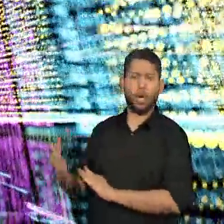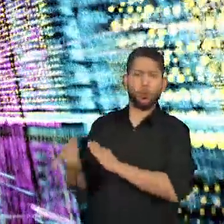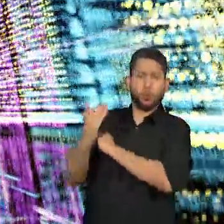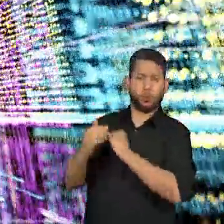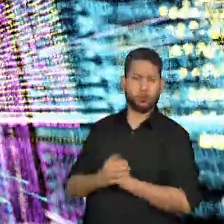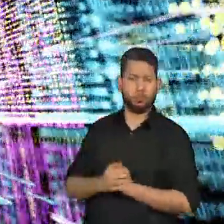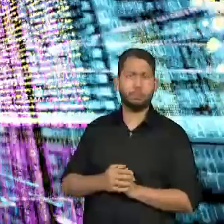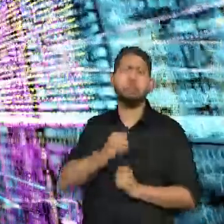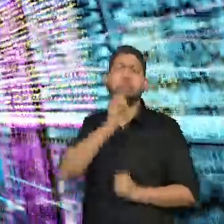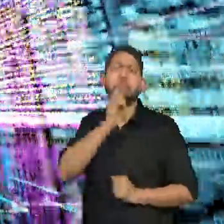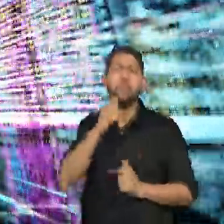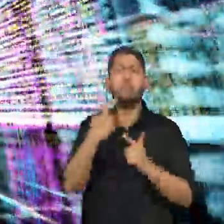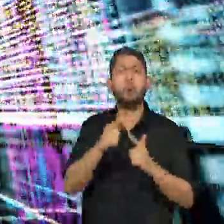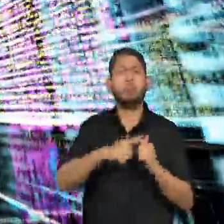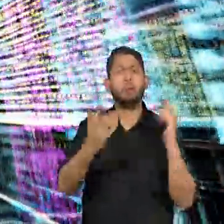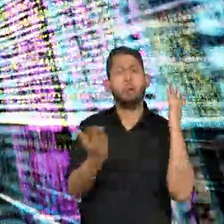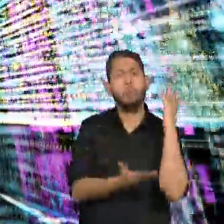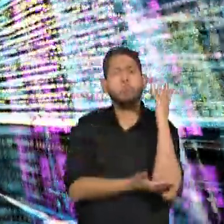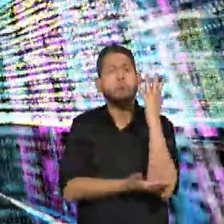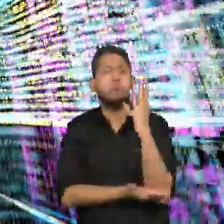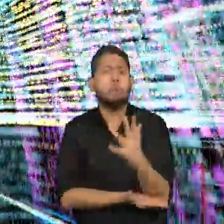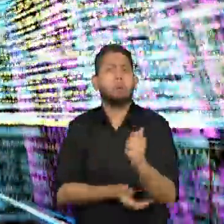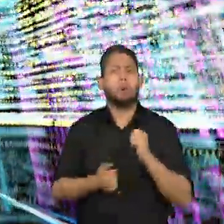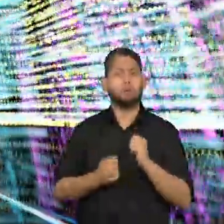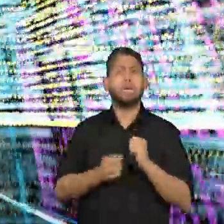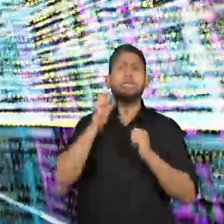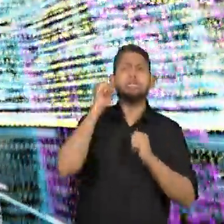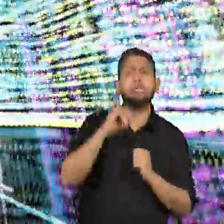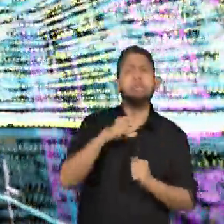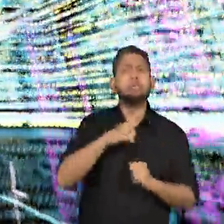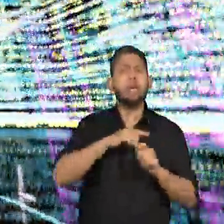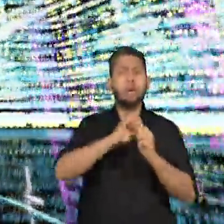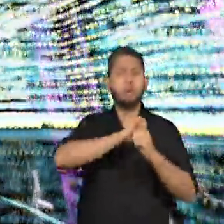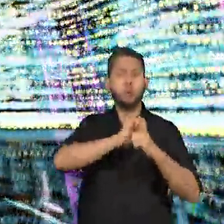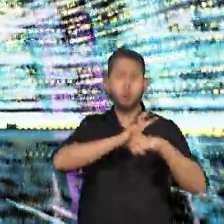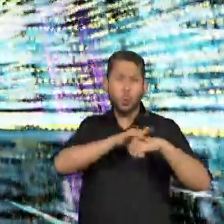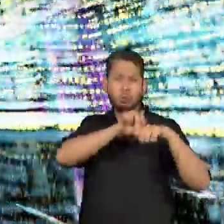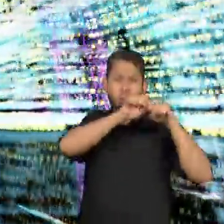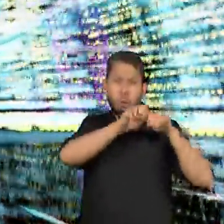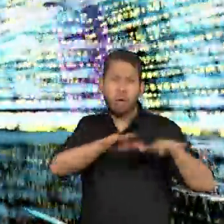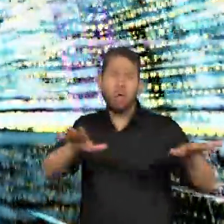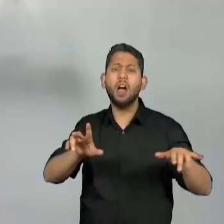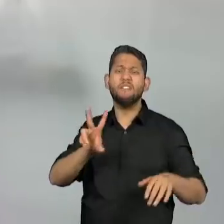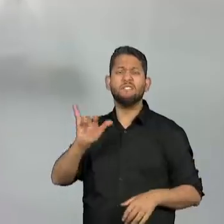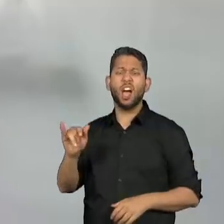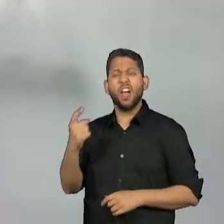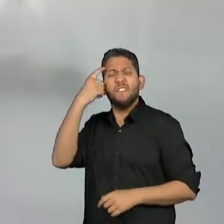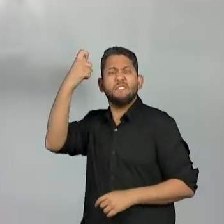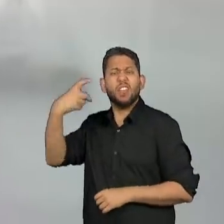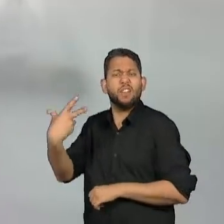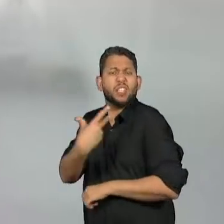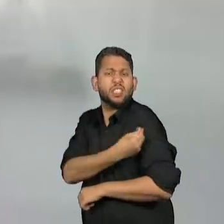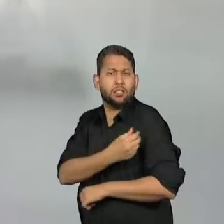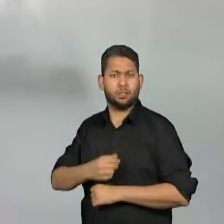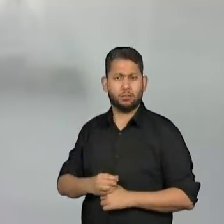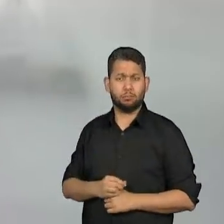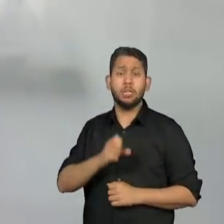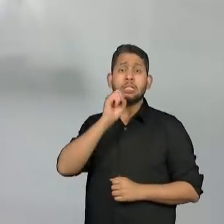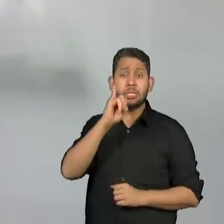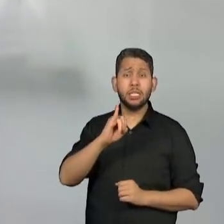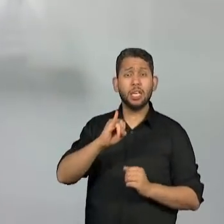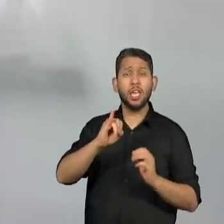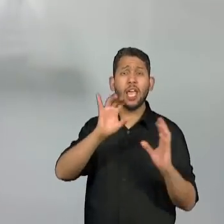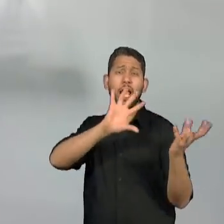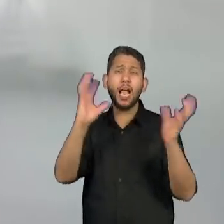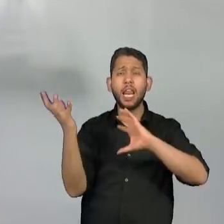vai resolver. Se tiver uma nova pandemia, a gente vai ter uma vacina. Se tiver mudança climática, a gente vai arranjar uma maneira